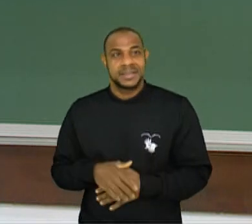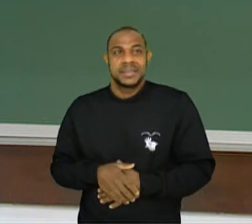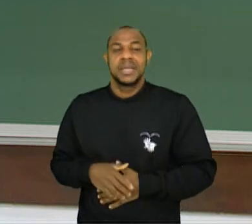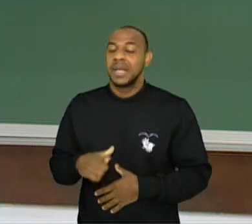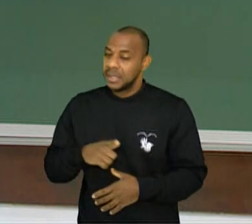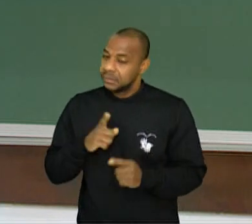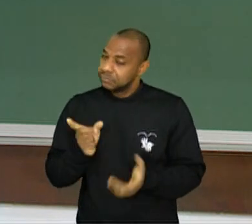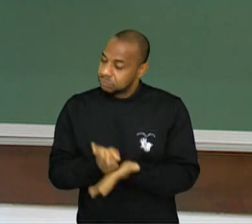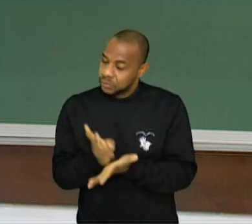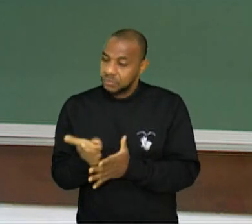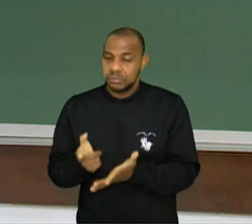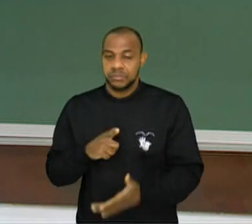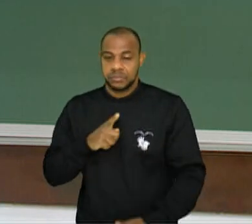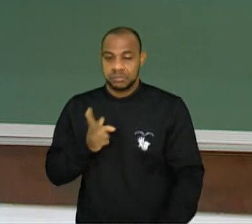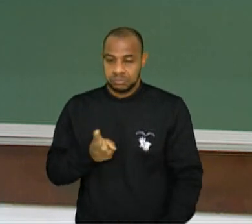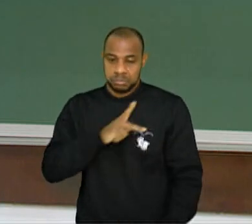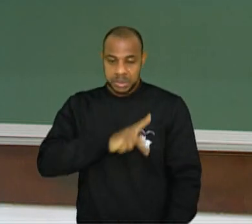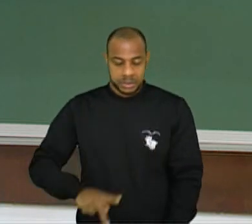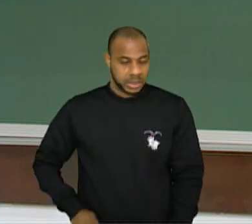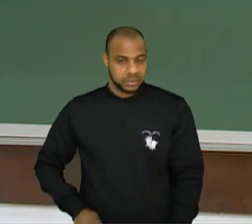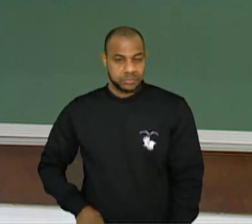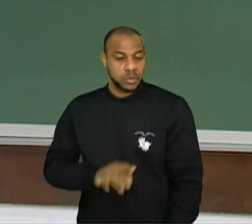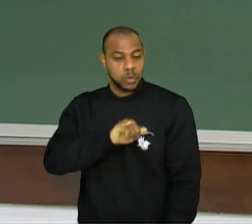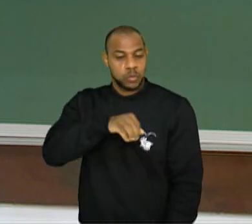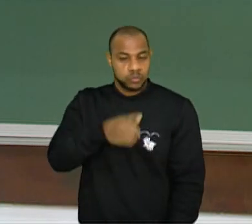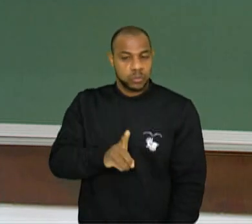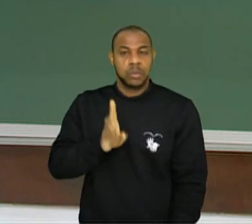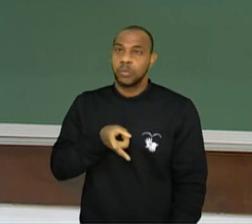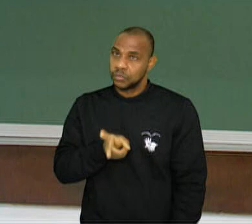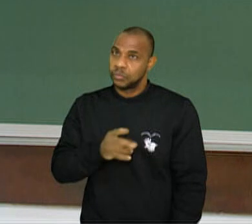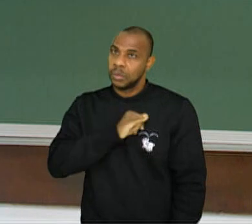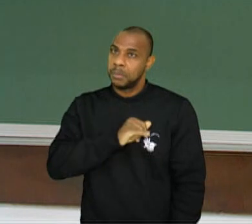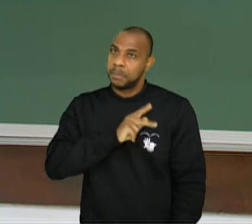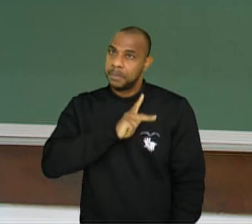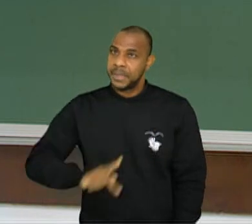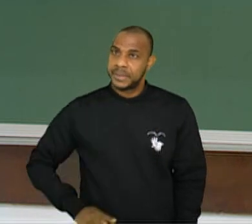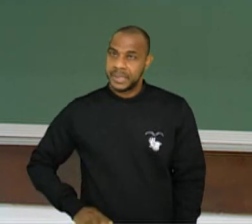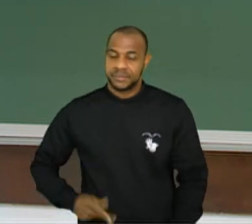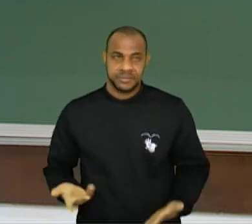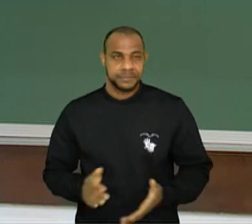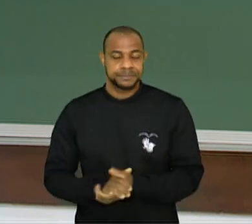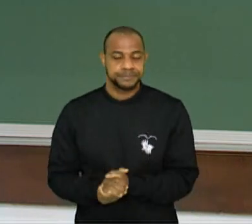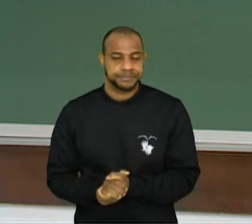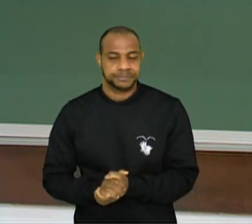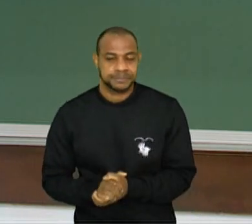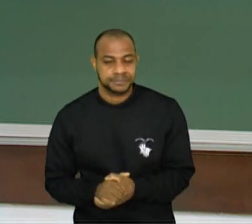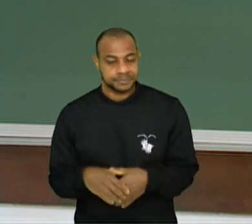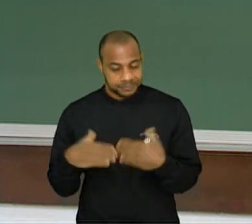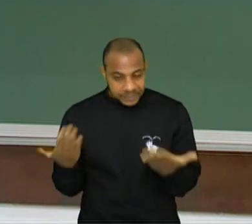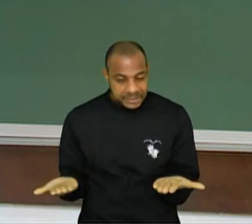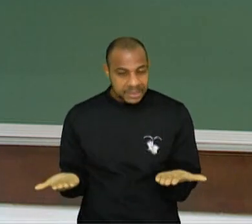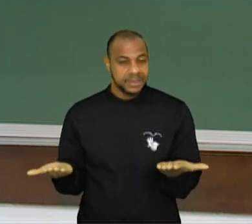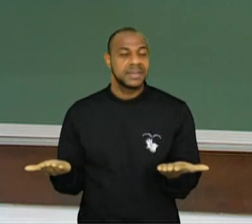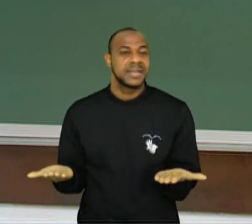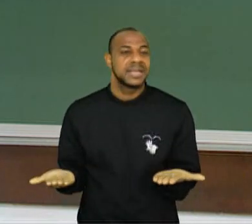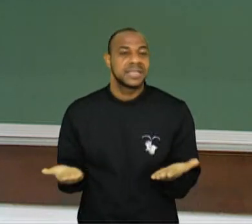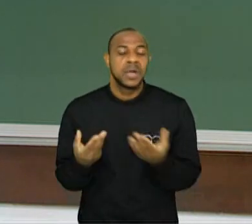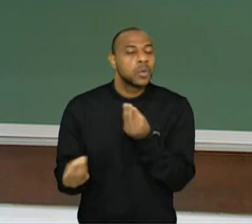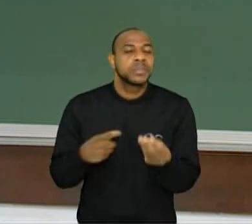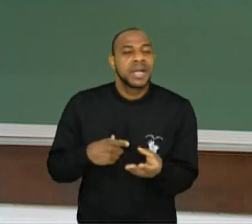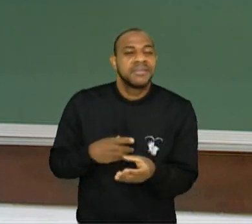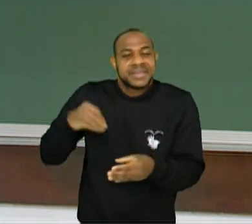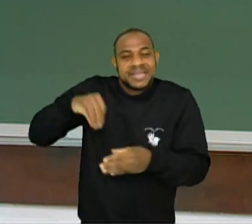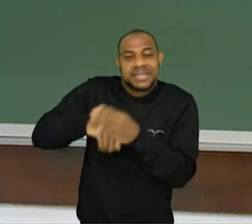posse plena de seus poderes. Ele não tinha feito nada de errado, não havia cometido nenhum crime, não foi julgado pelo Congresso. Como estava dentro